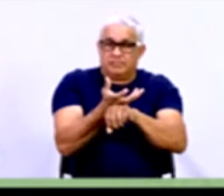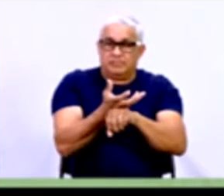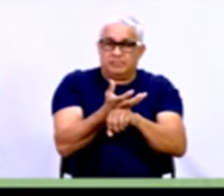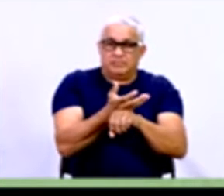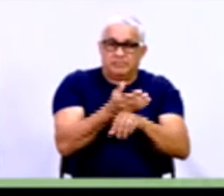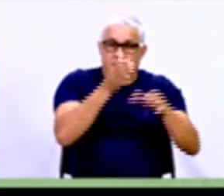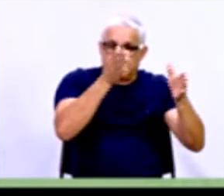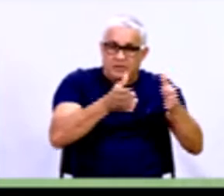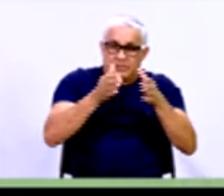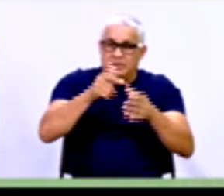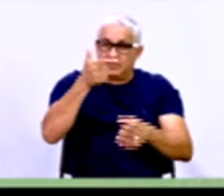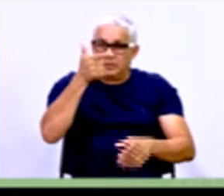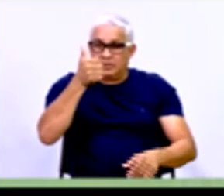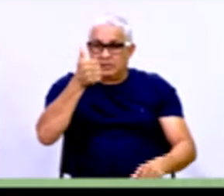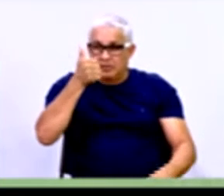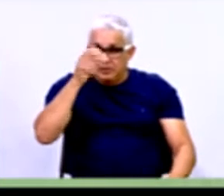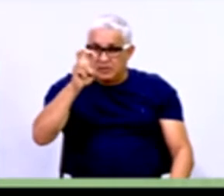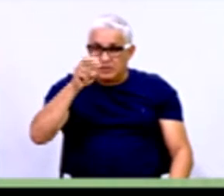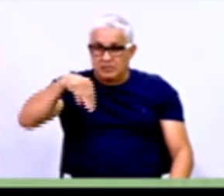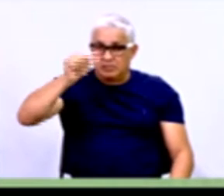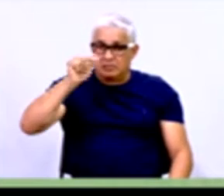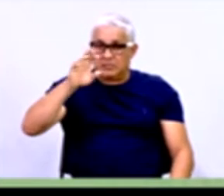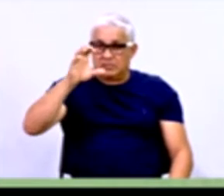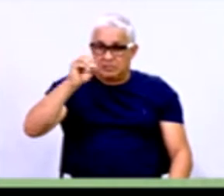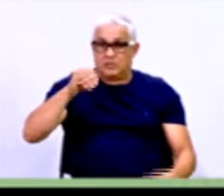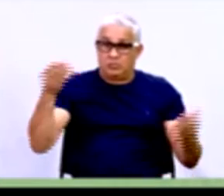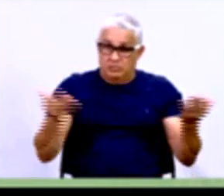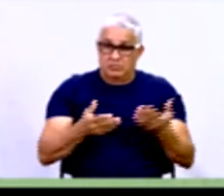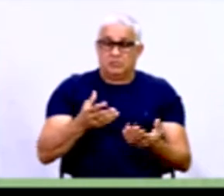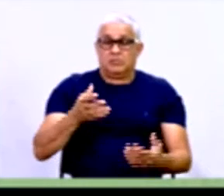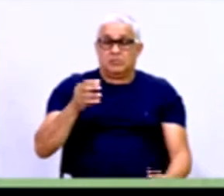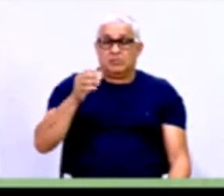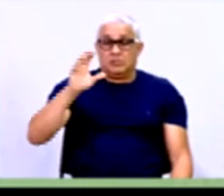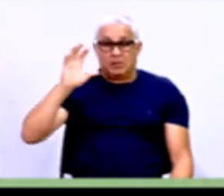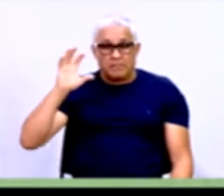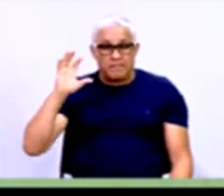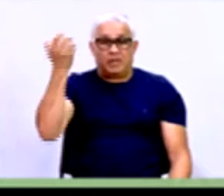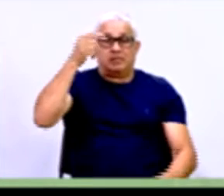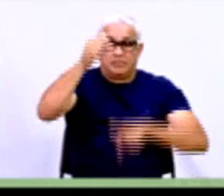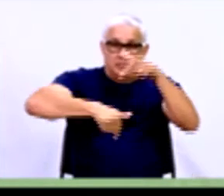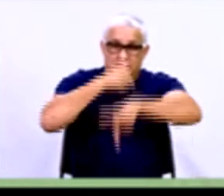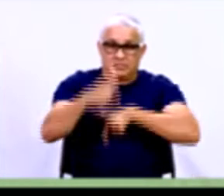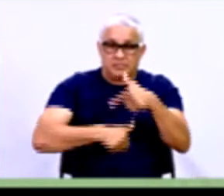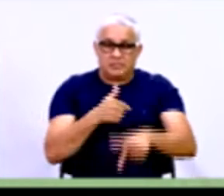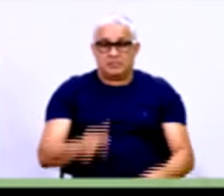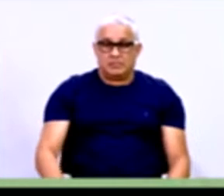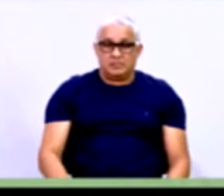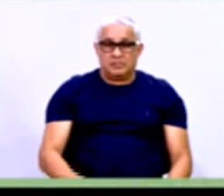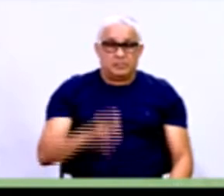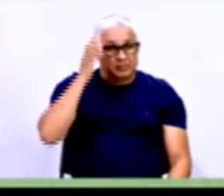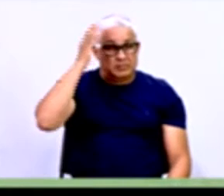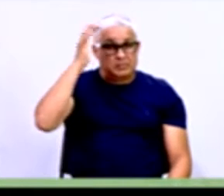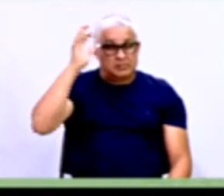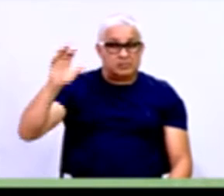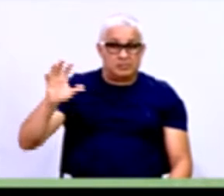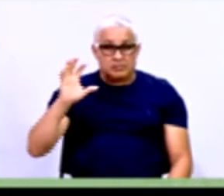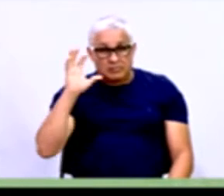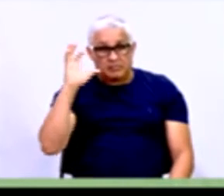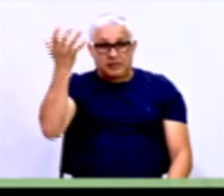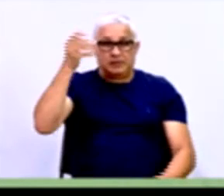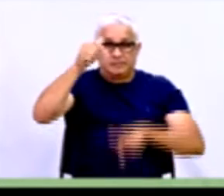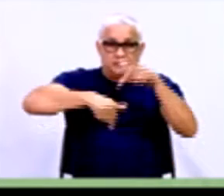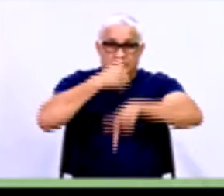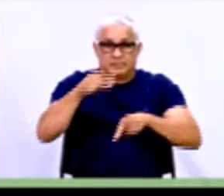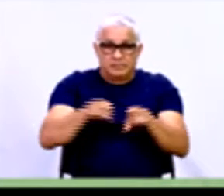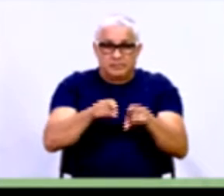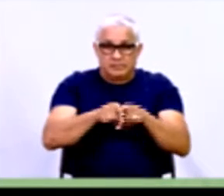divisão. Dia 15 de março, que hoje nós estaremos trabalhando com acidente de trabalho, benefícios acidentários, teoria dos acidentes de trabalho, equipamento